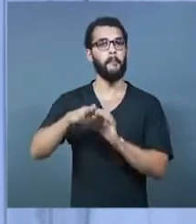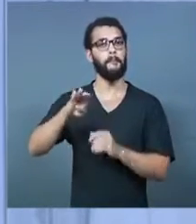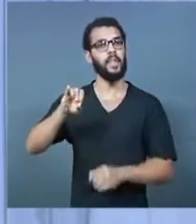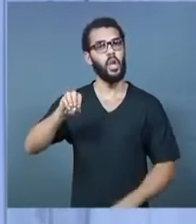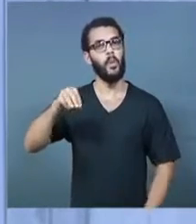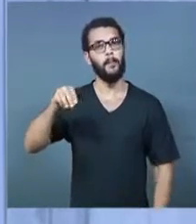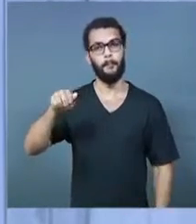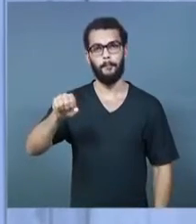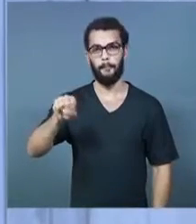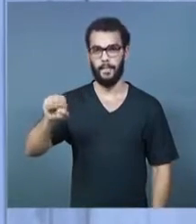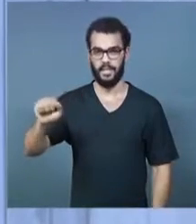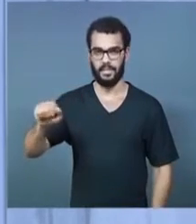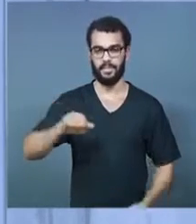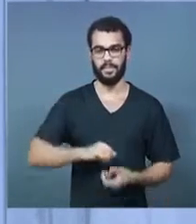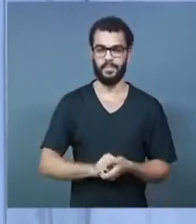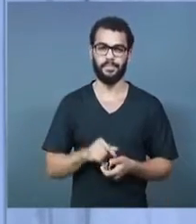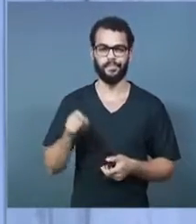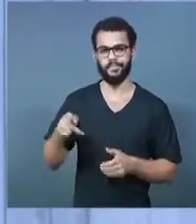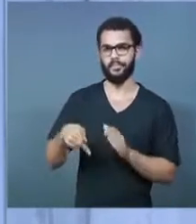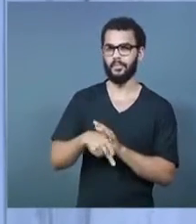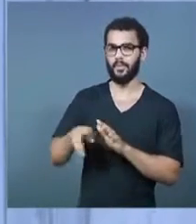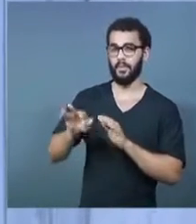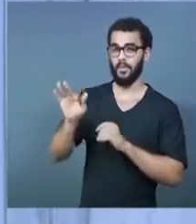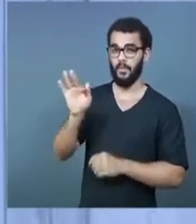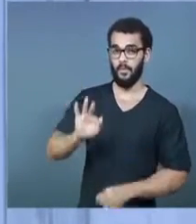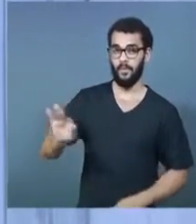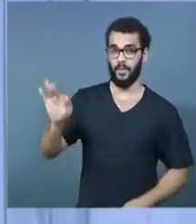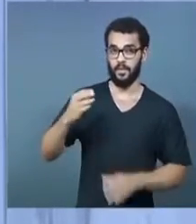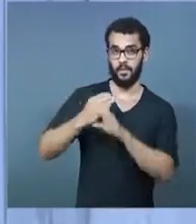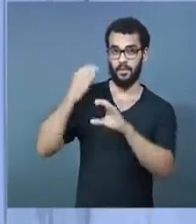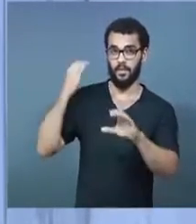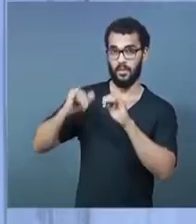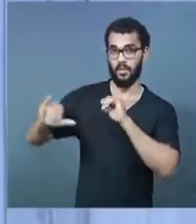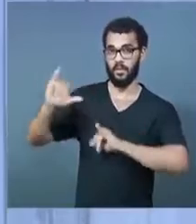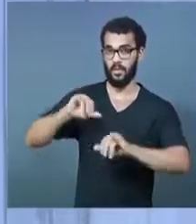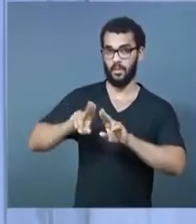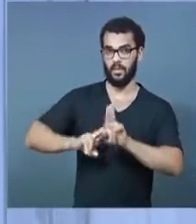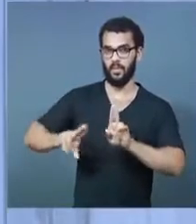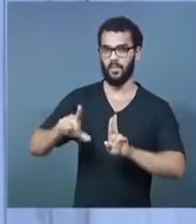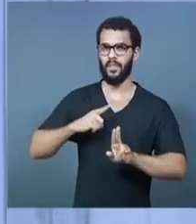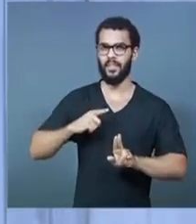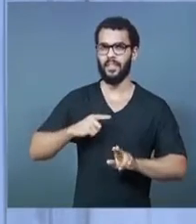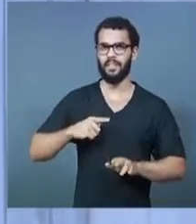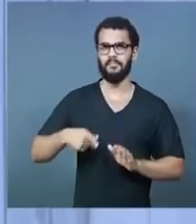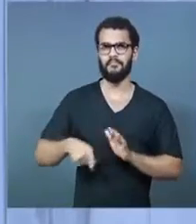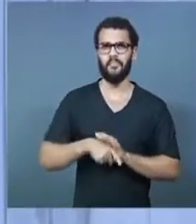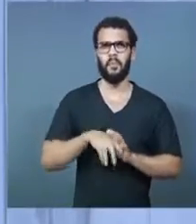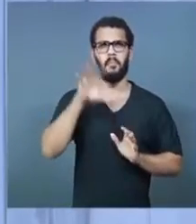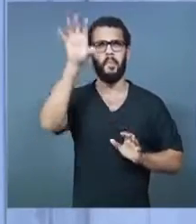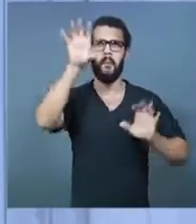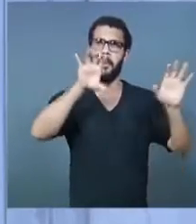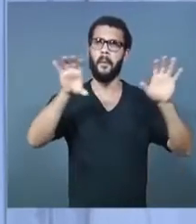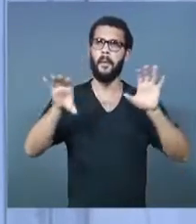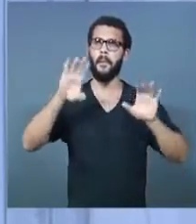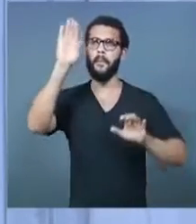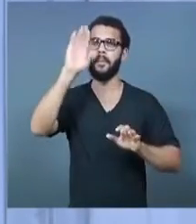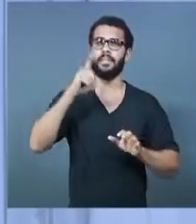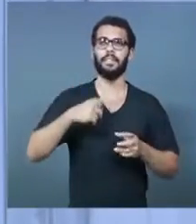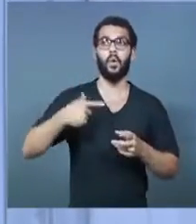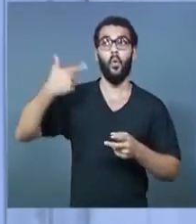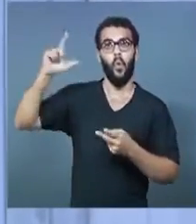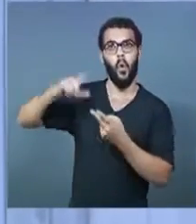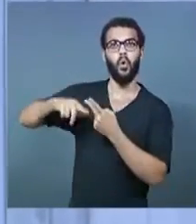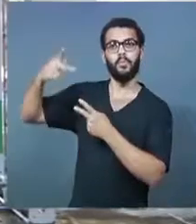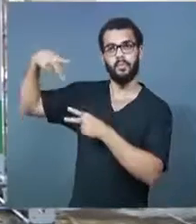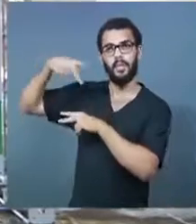organizado pela Faculdade de Engenharia Química da UFU e recebeu visitantes de várias regiões do país e também do exterior.